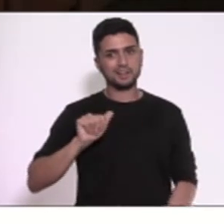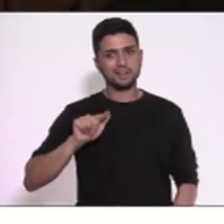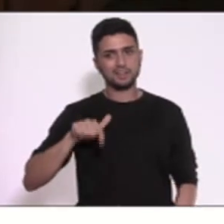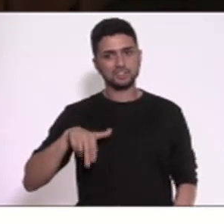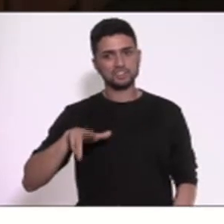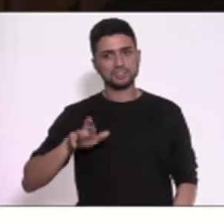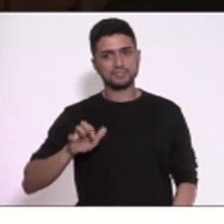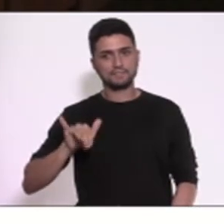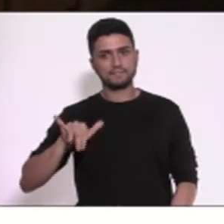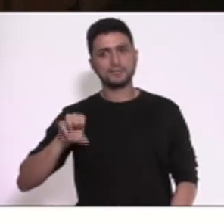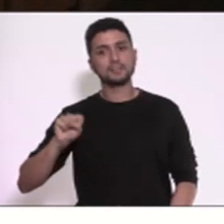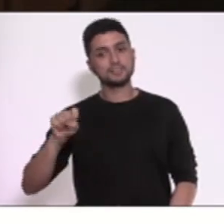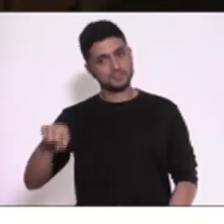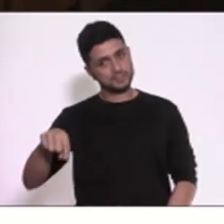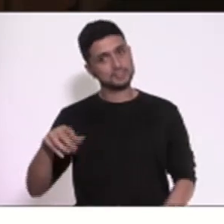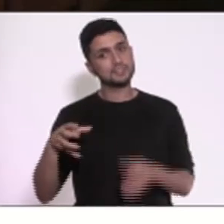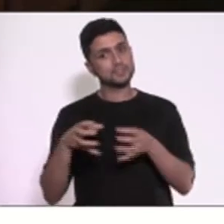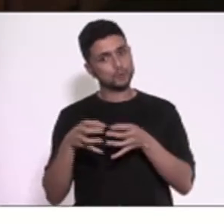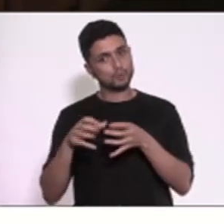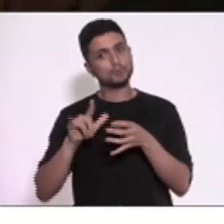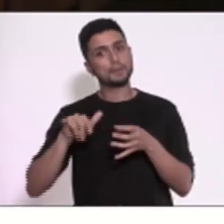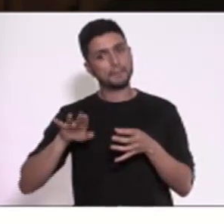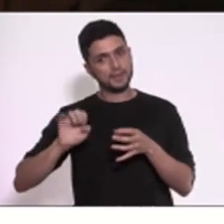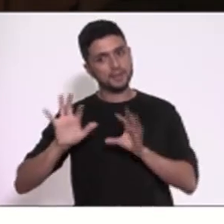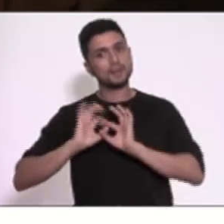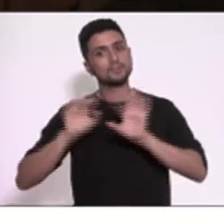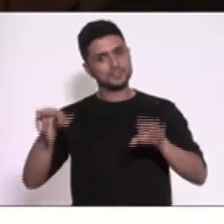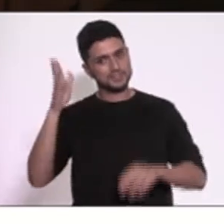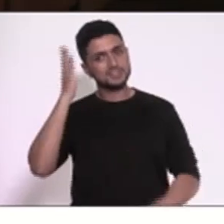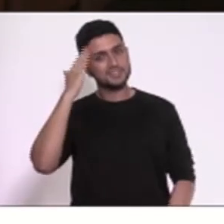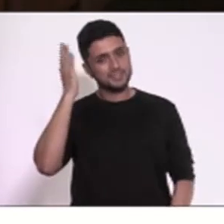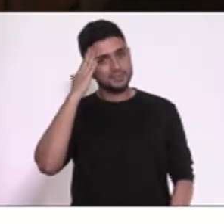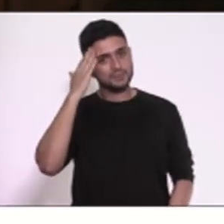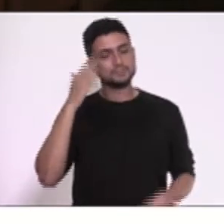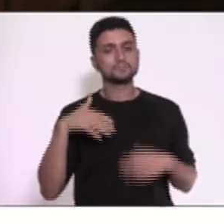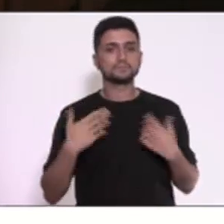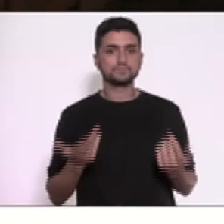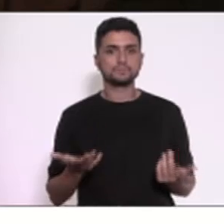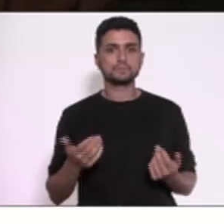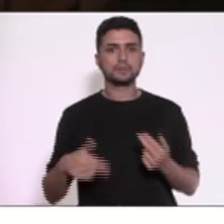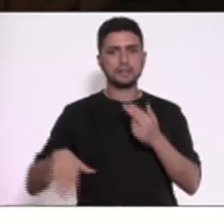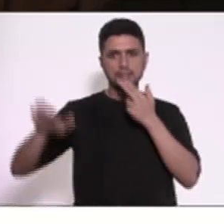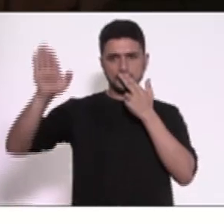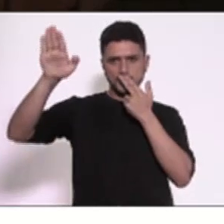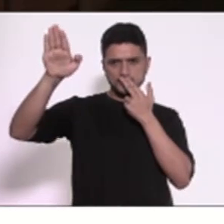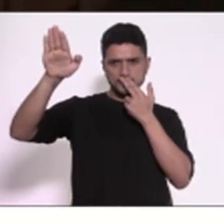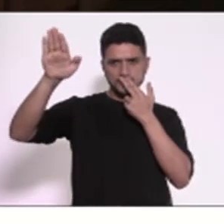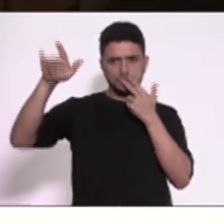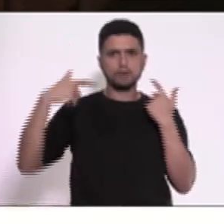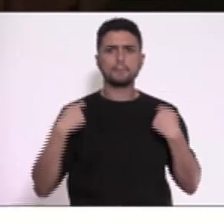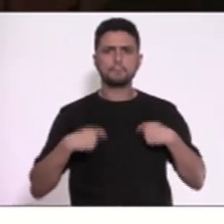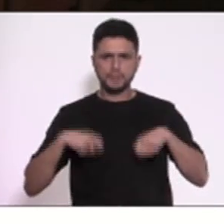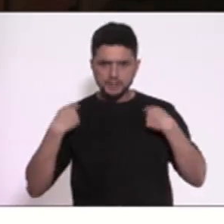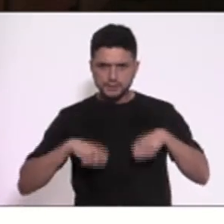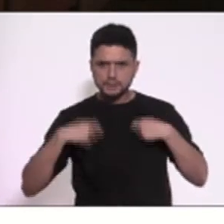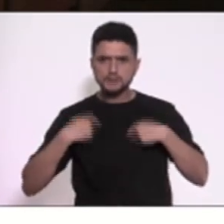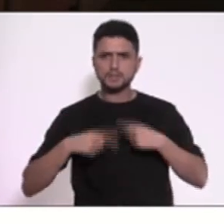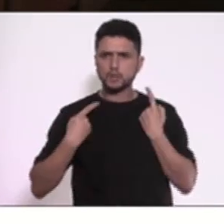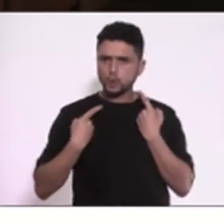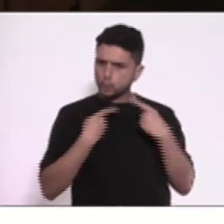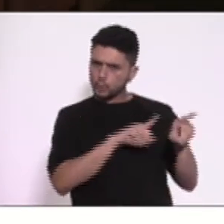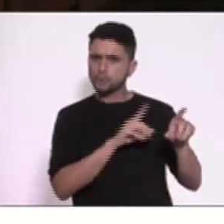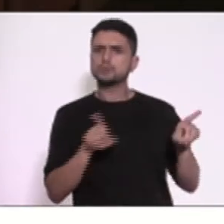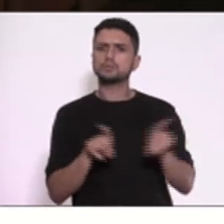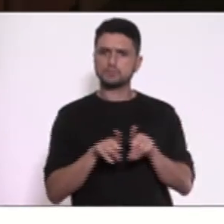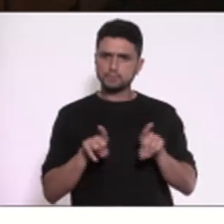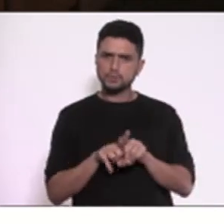liberal, internacionalista, bem deve saber. Mas, certamente, o nazismo também ele precisa ser rechaçado e a gente também